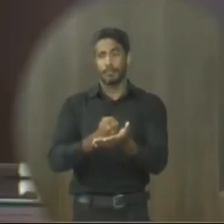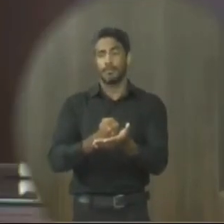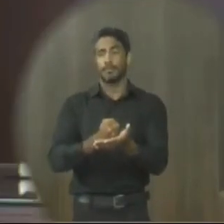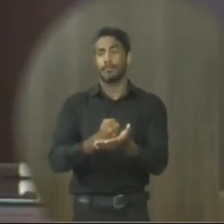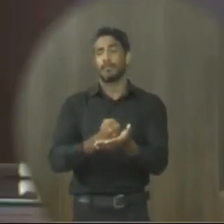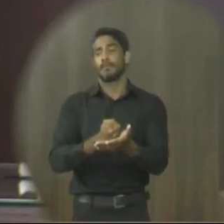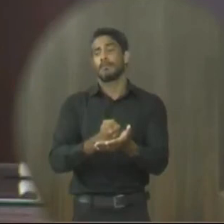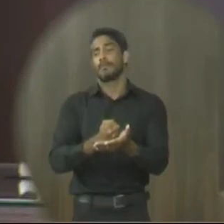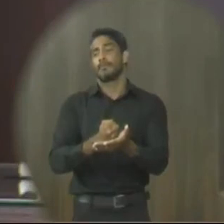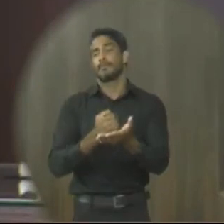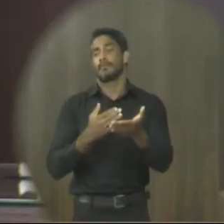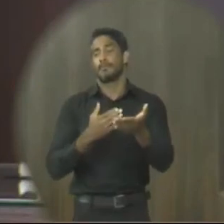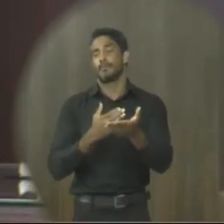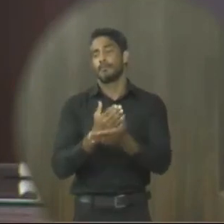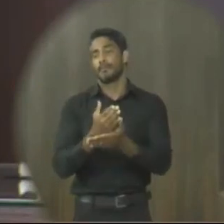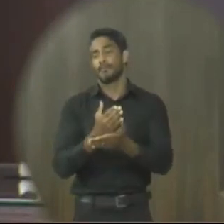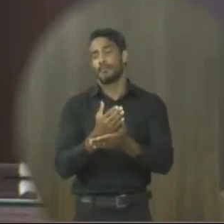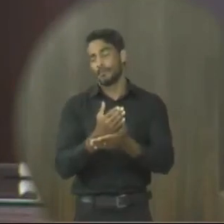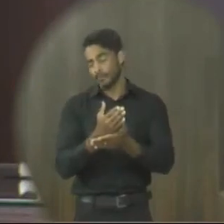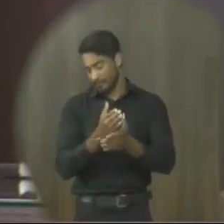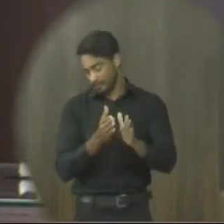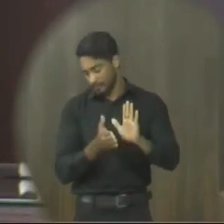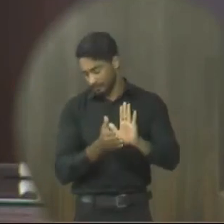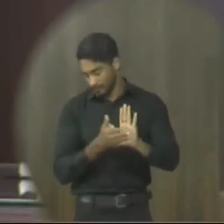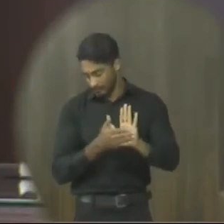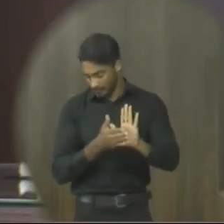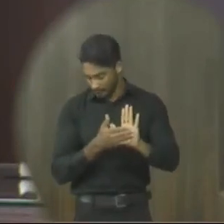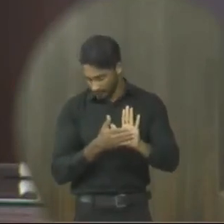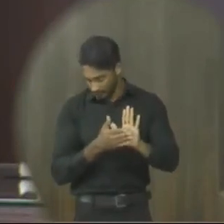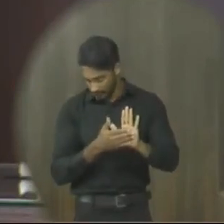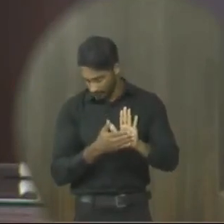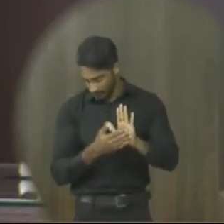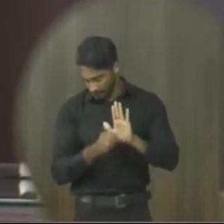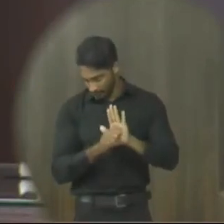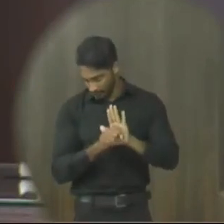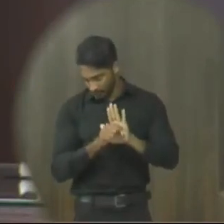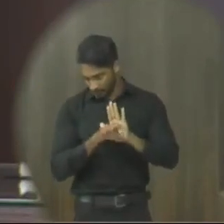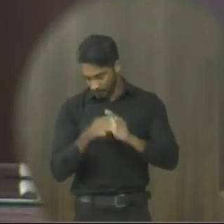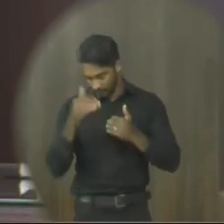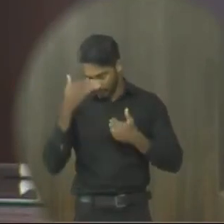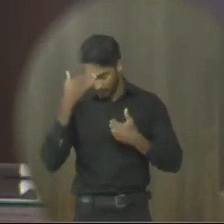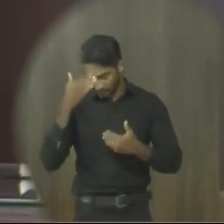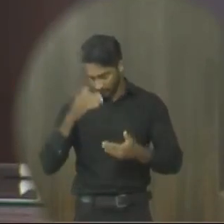pais na aprovação dos presentes proposições deste. Desde já